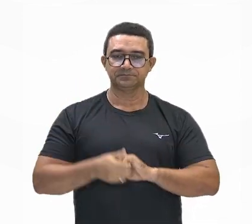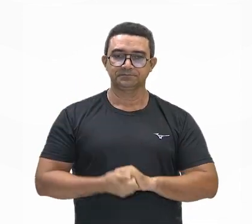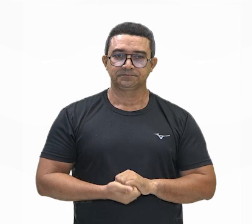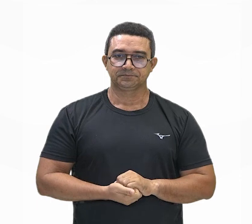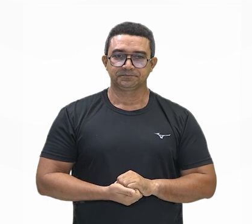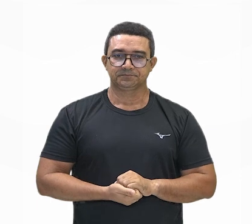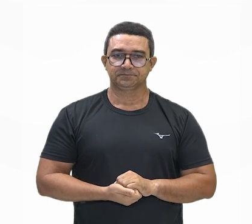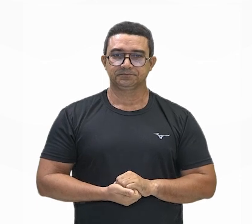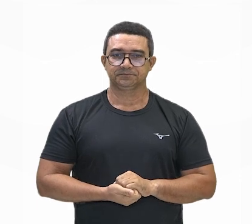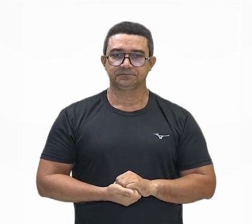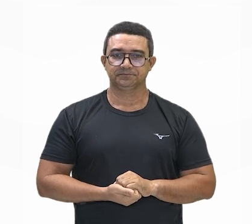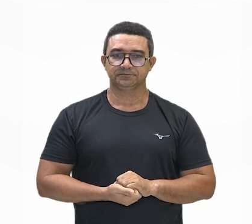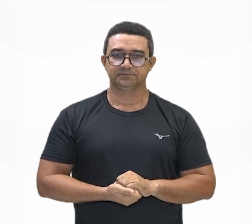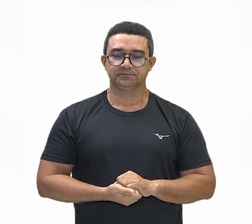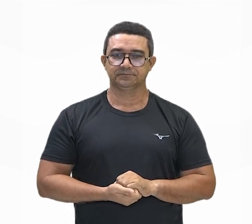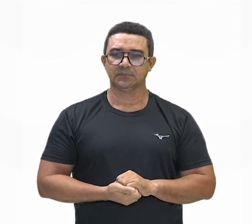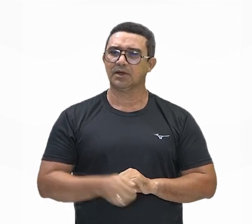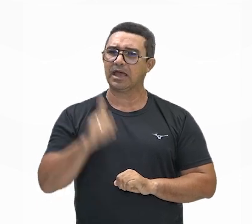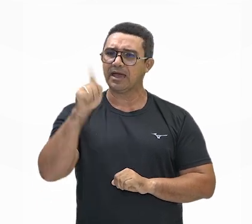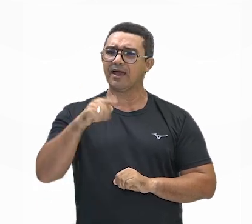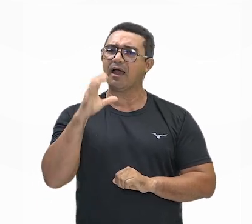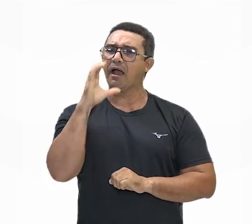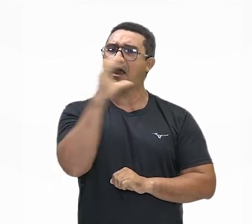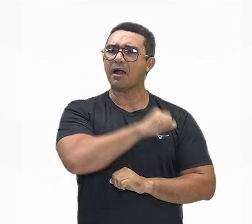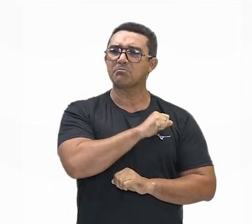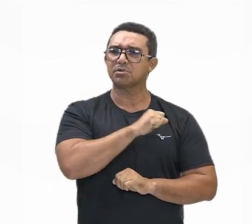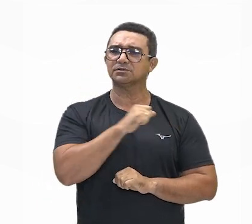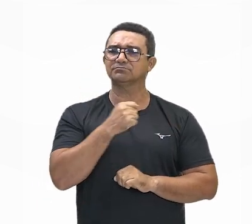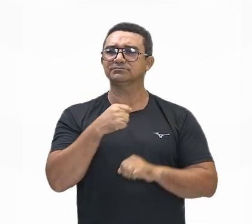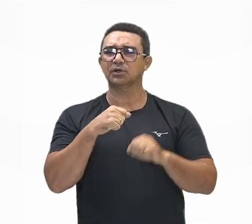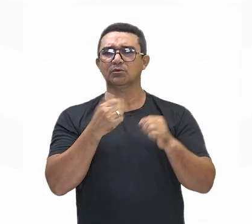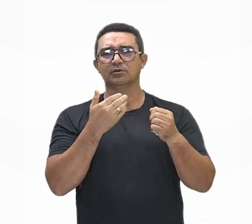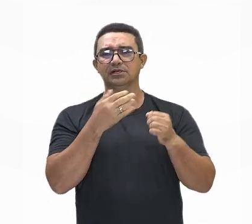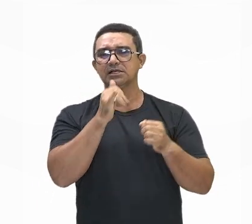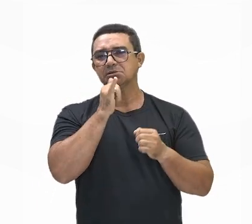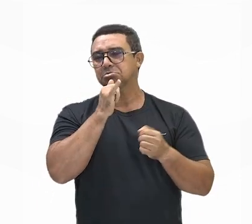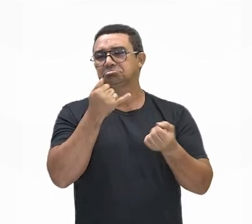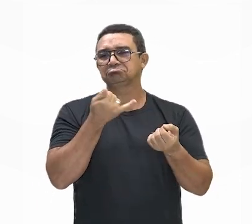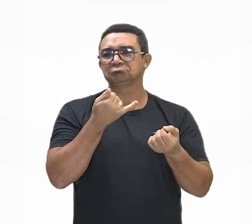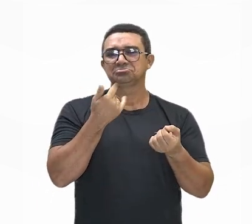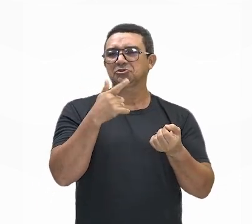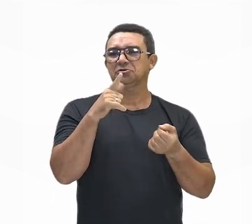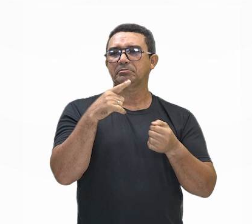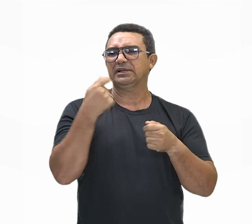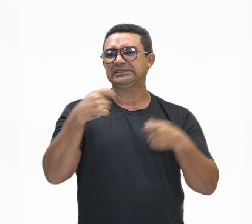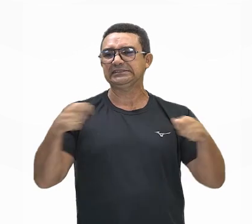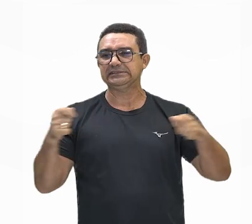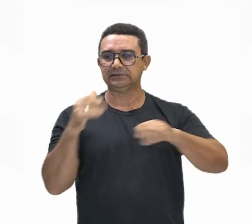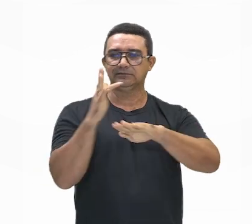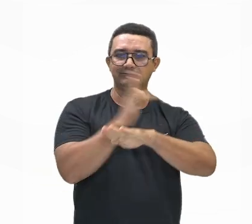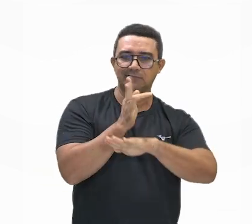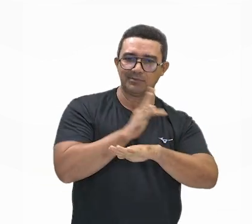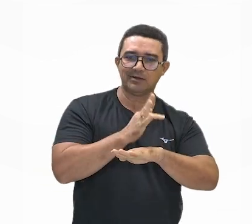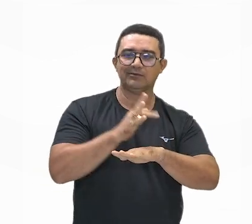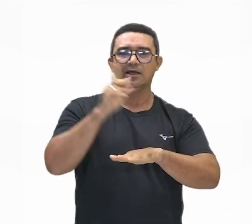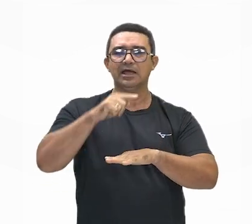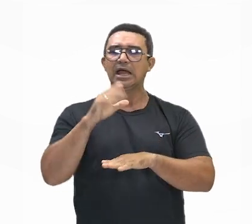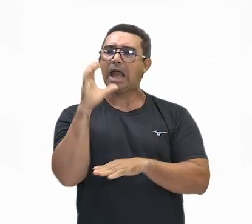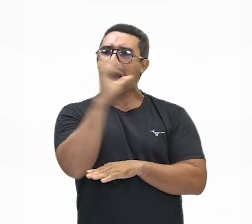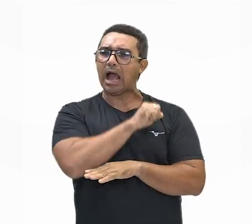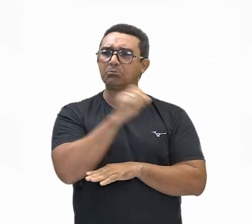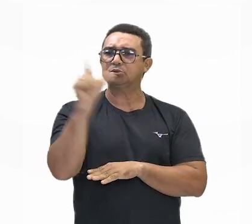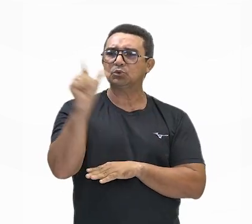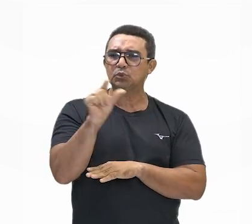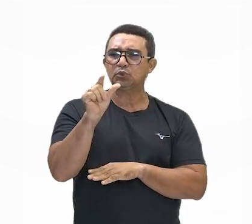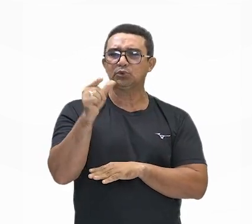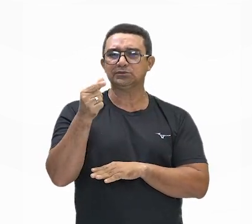muito rápida, não tem formalidade alguma, é curta, e a pessoa fala: Hey, quick